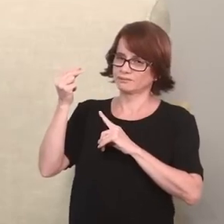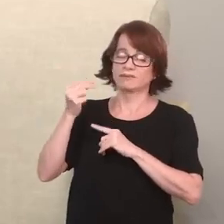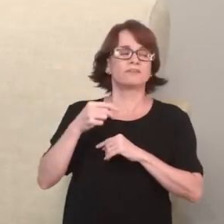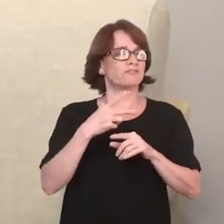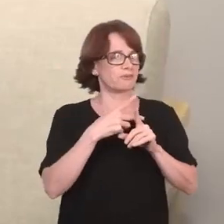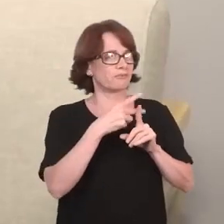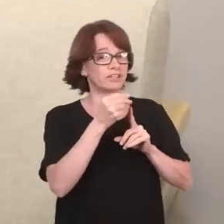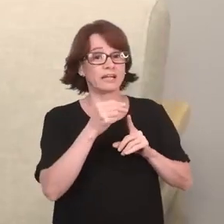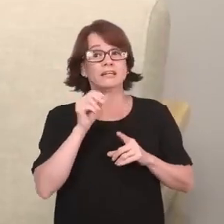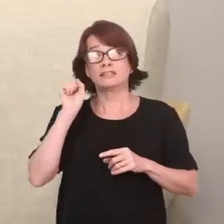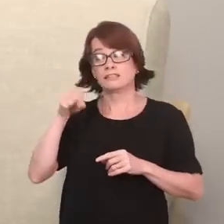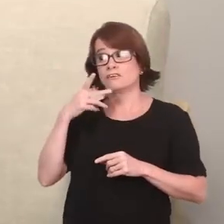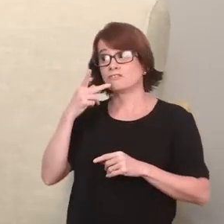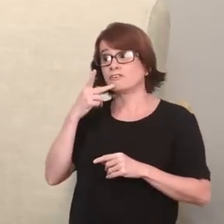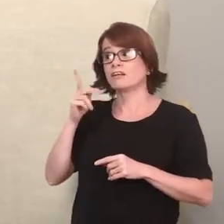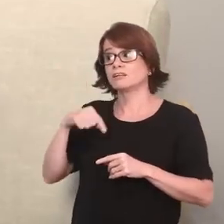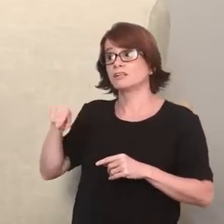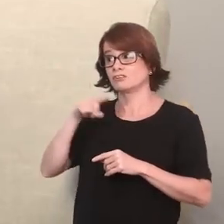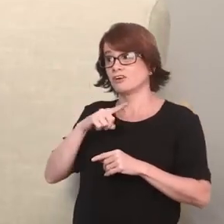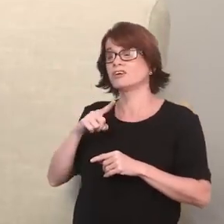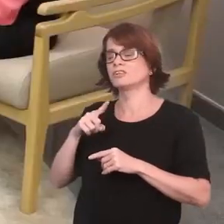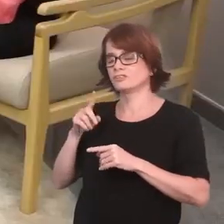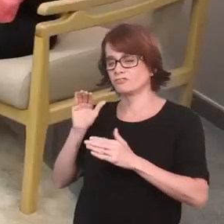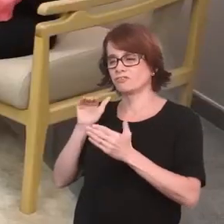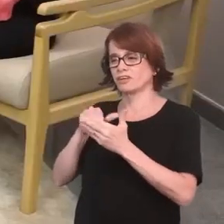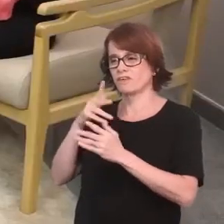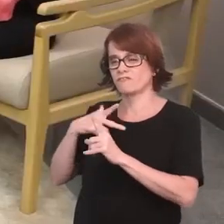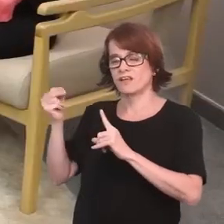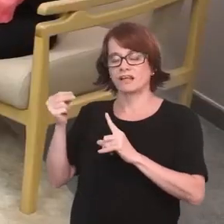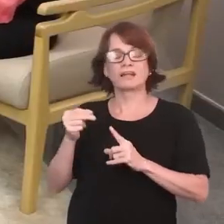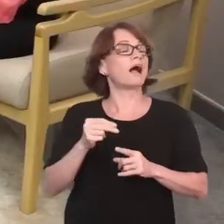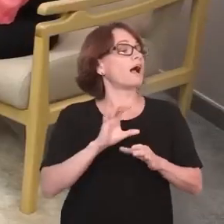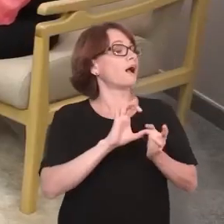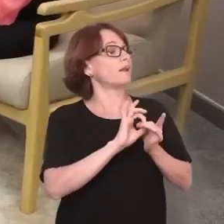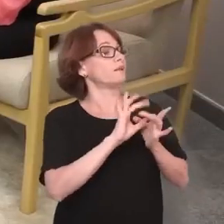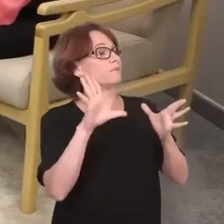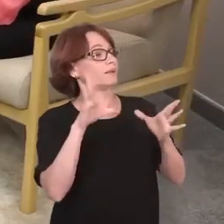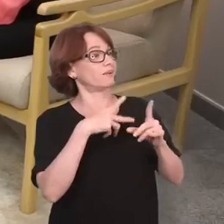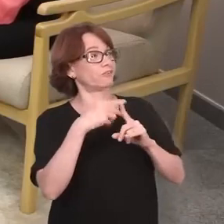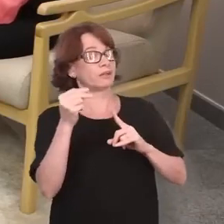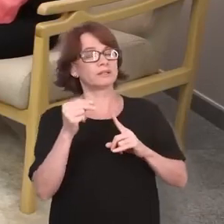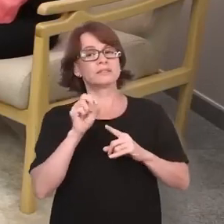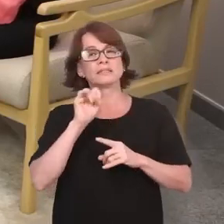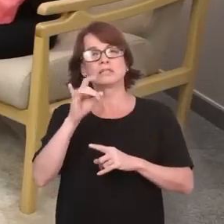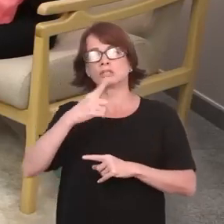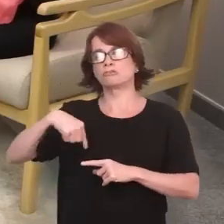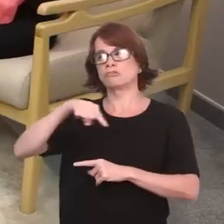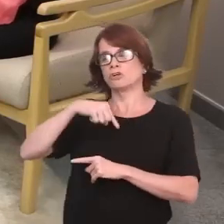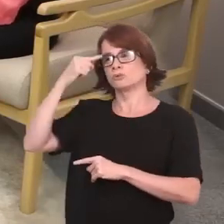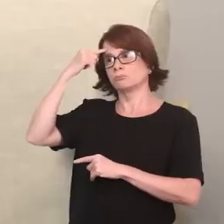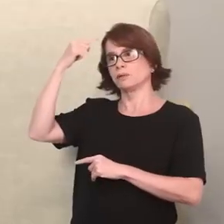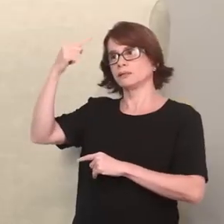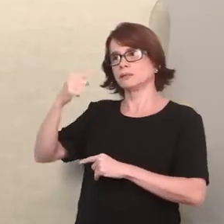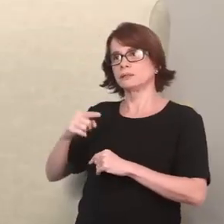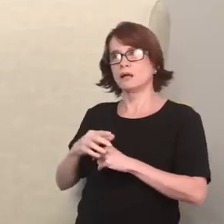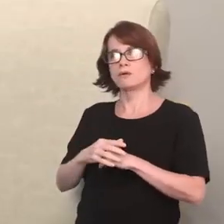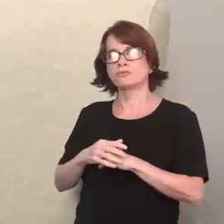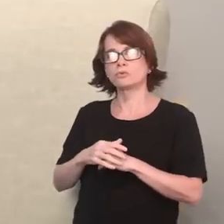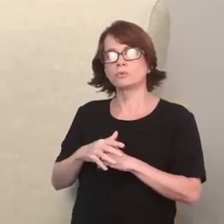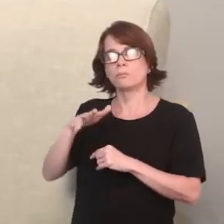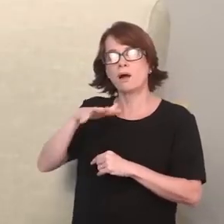final sempre dá certo. Se não deu certo ainda, porque não chegou no final. A liberdade vem. E se a gente pensar sob uma perspectiva, né, assim,